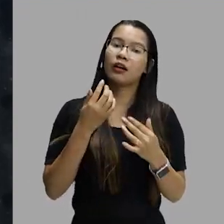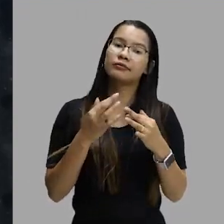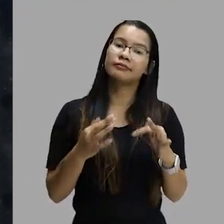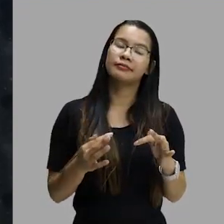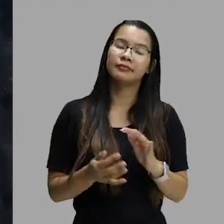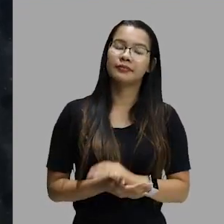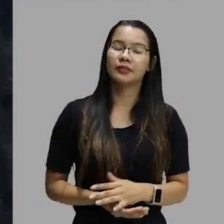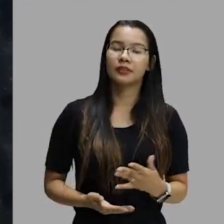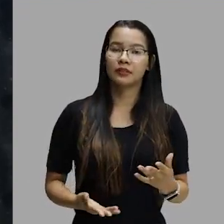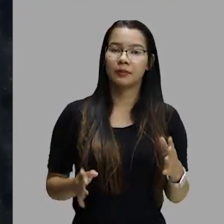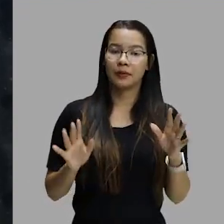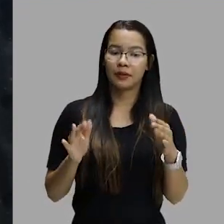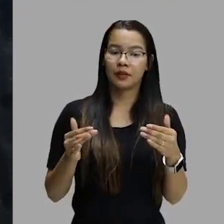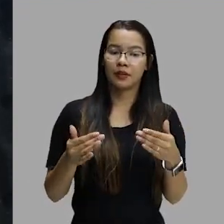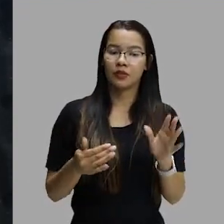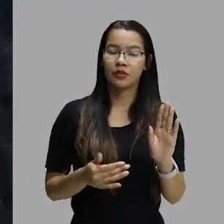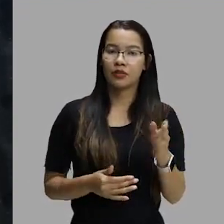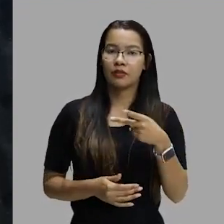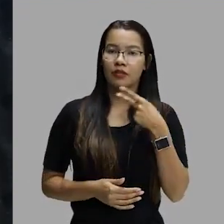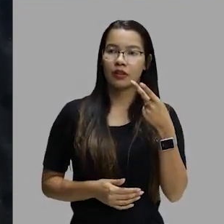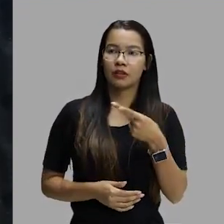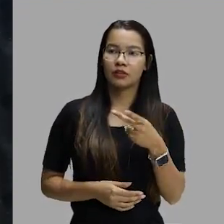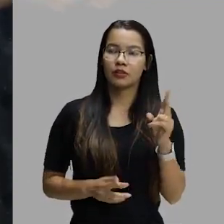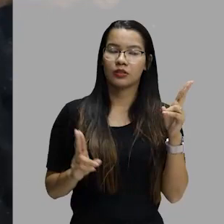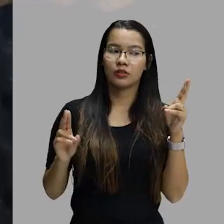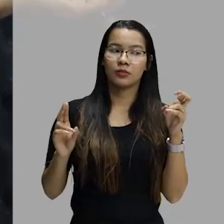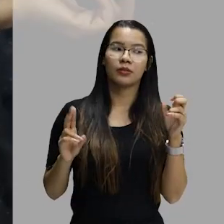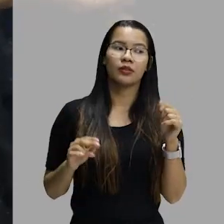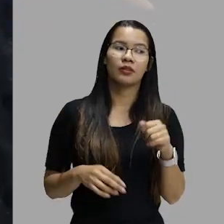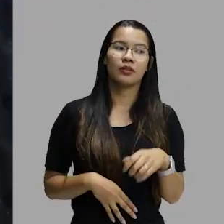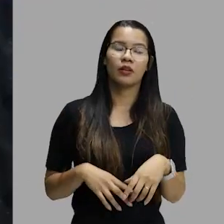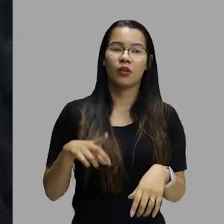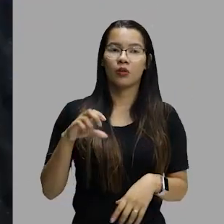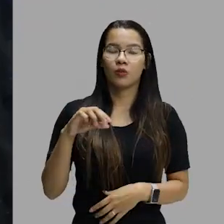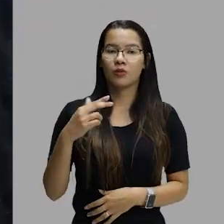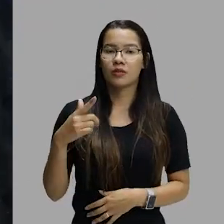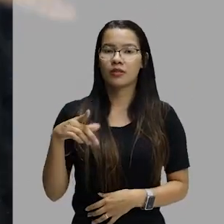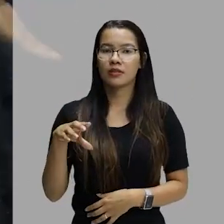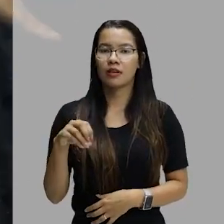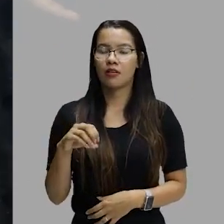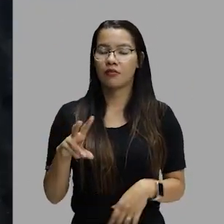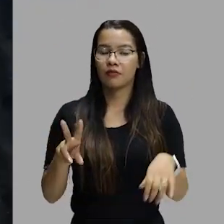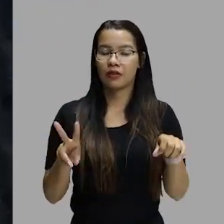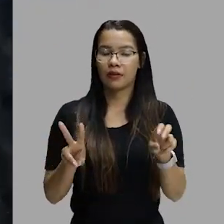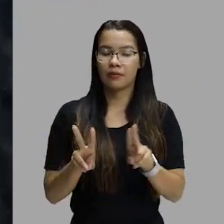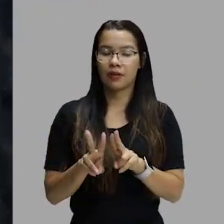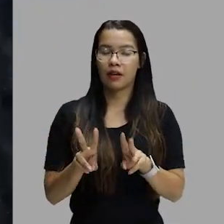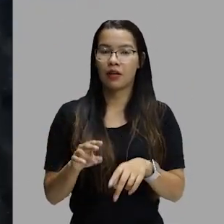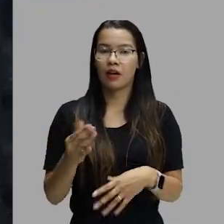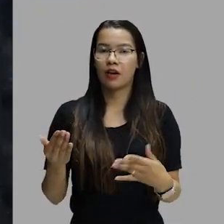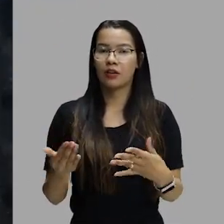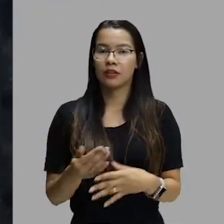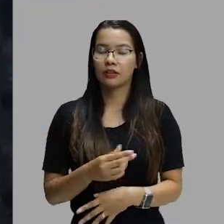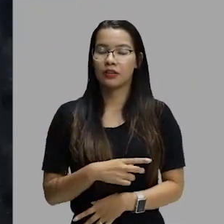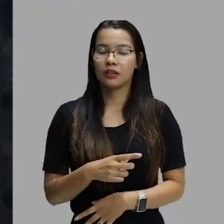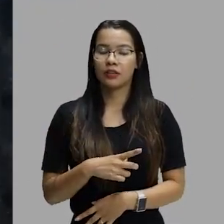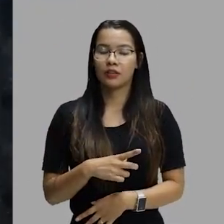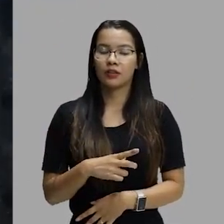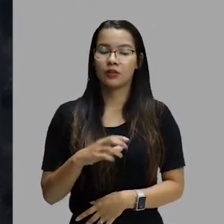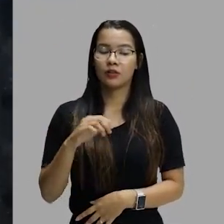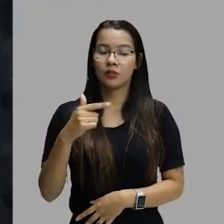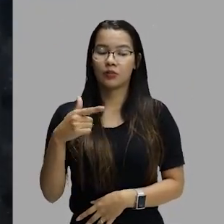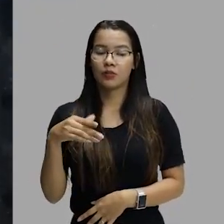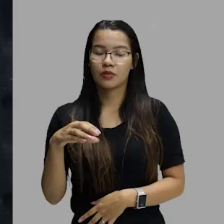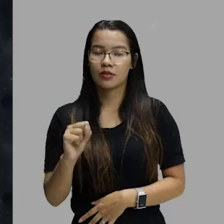adjetivas. Olha só, eu falei agora ainda há pouco de locução verbal. Agora tem aqui locução adjetiva. Vou falar para vocês o que